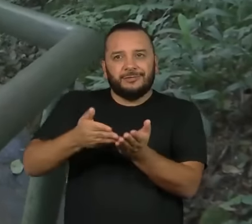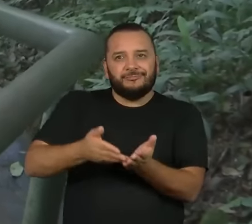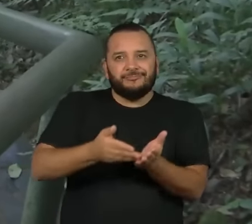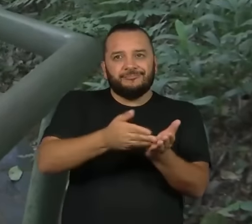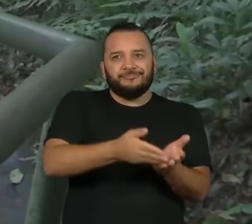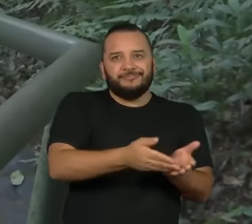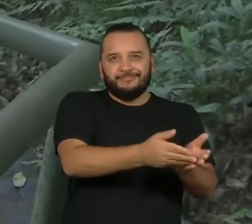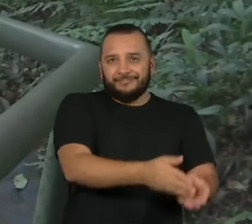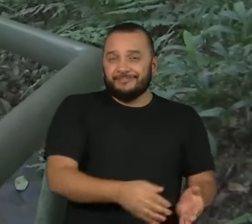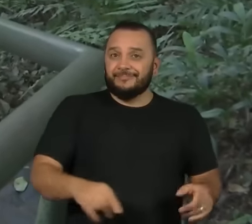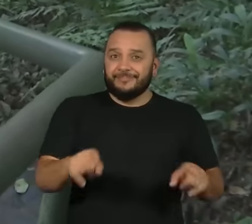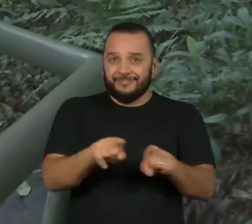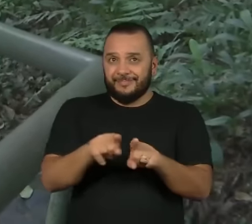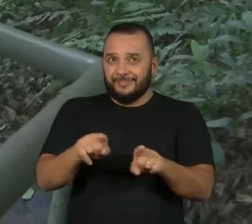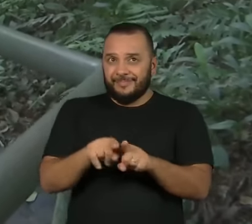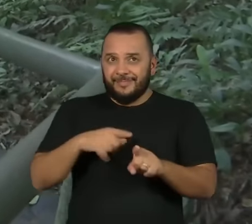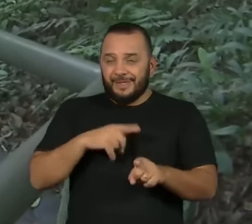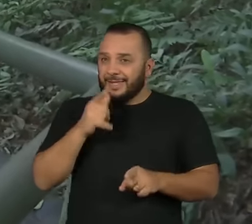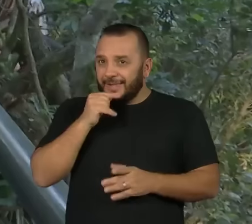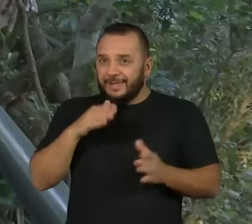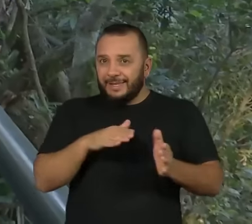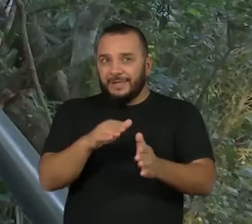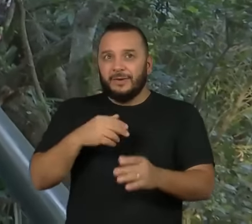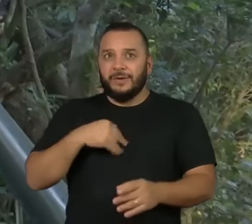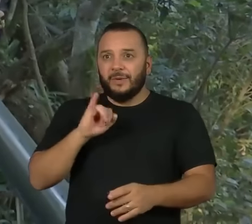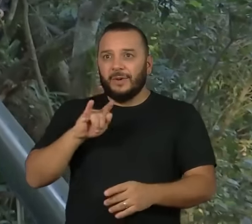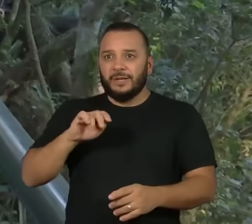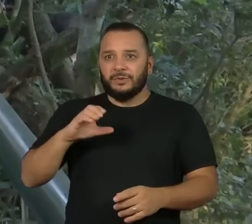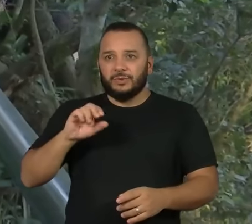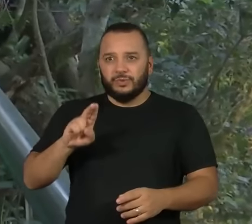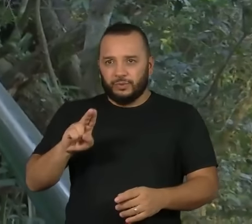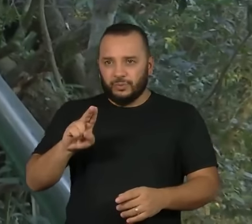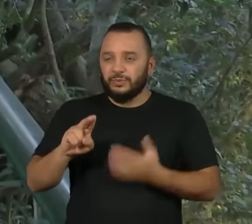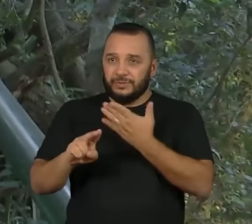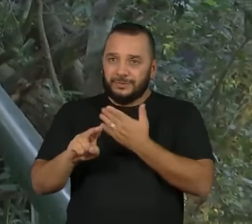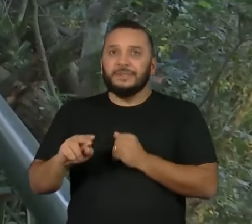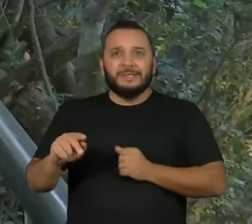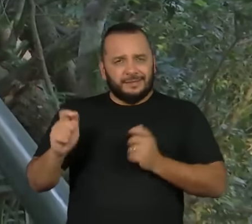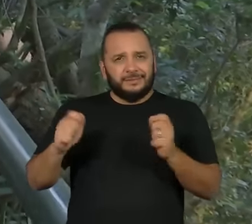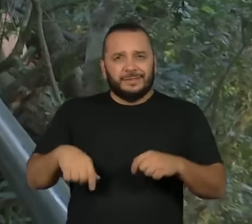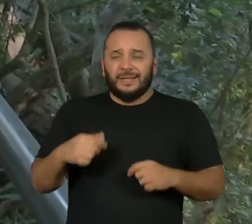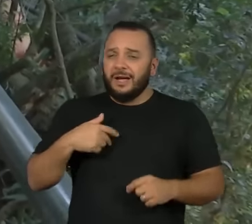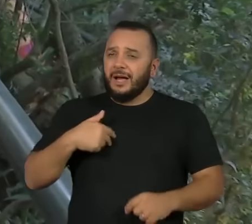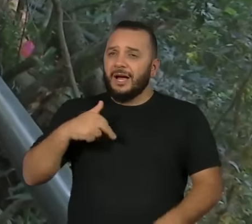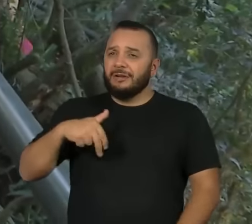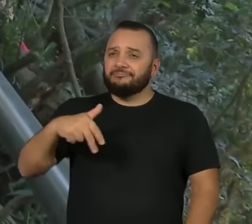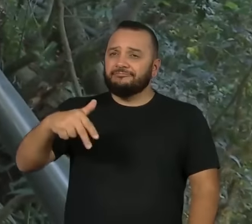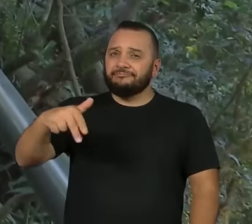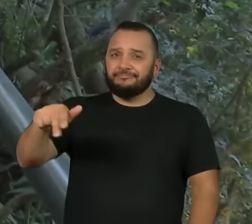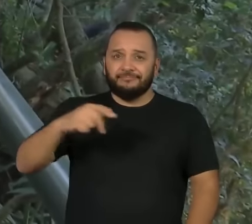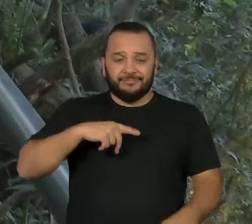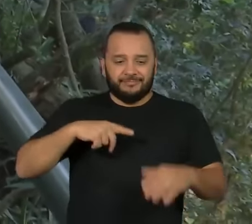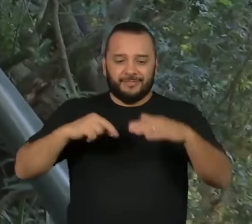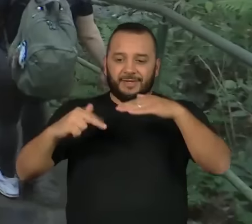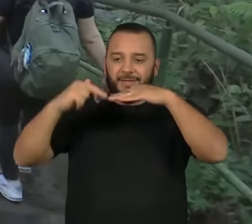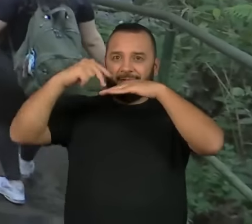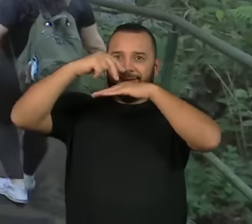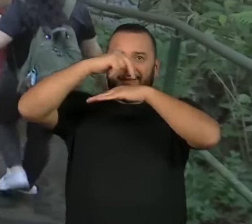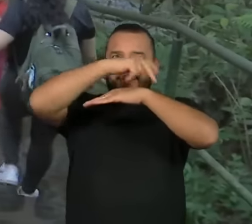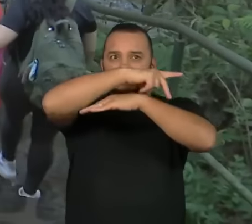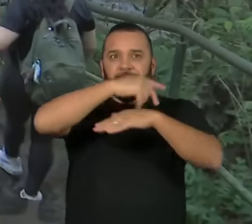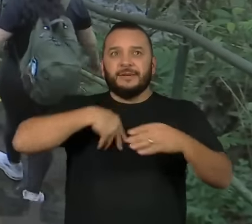Outra parte do trajeto rumo ao Rio Iguaçu é feito a pé. Neste trecho, sobre a passarela, para não afetar